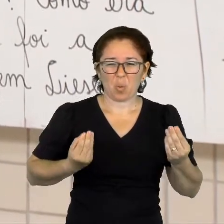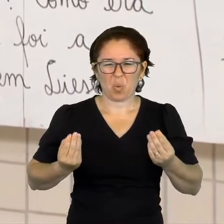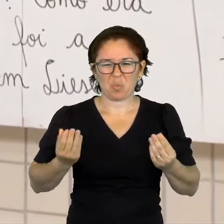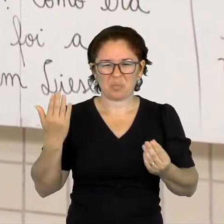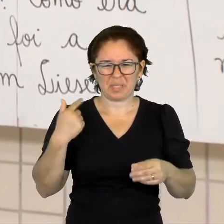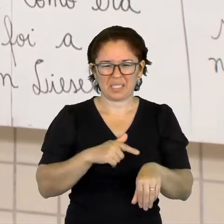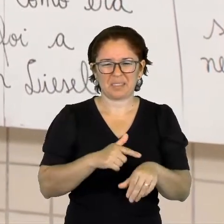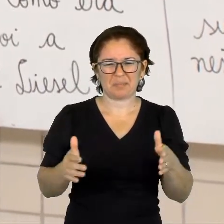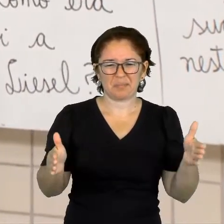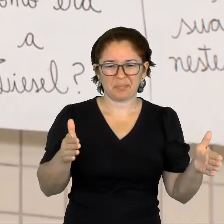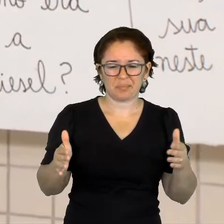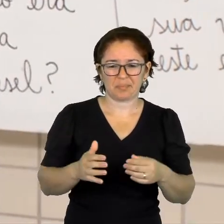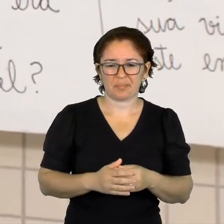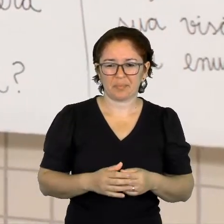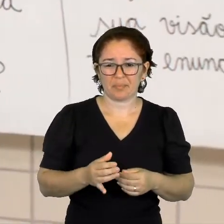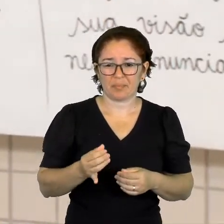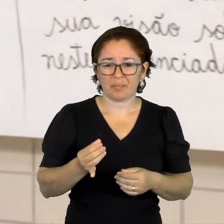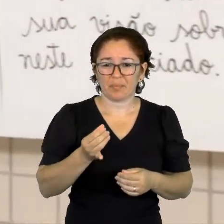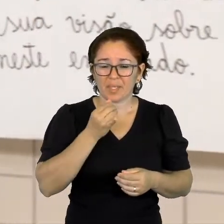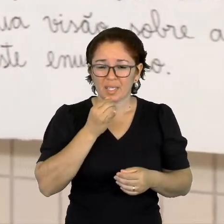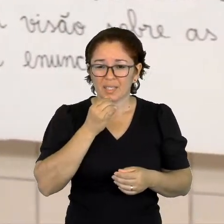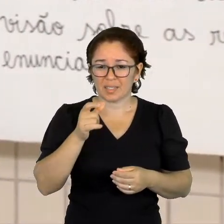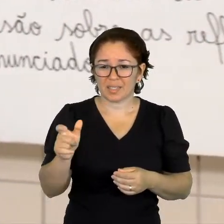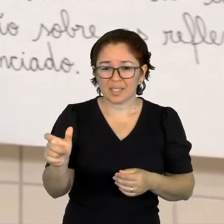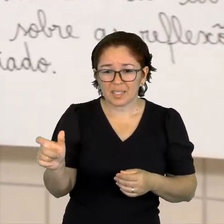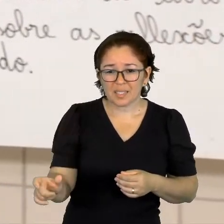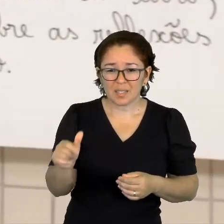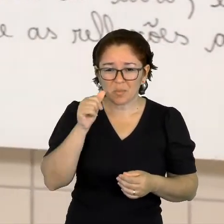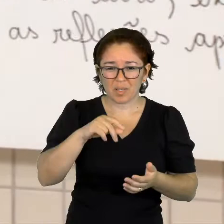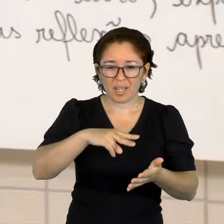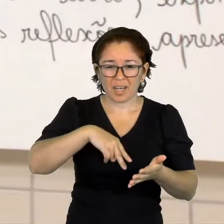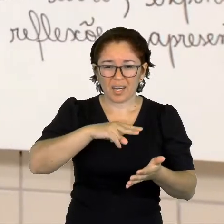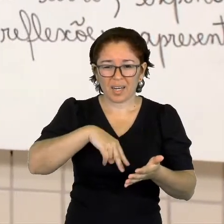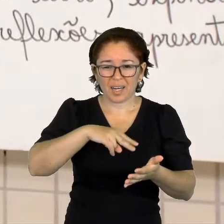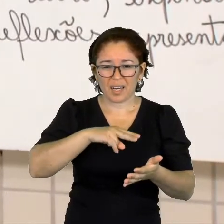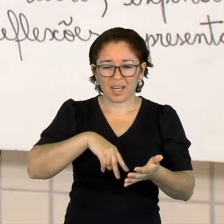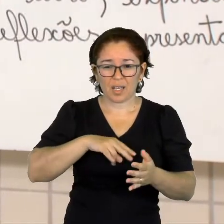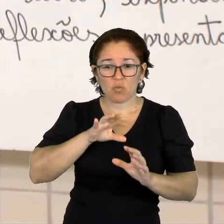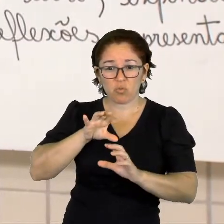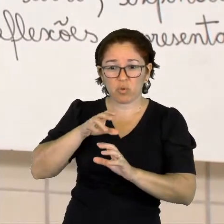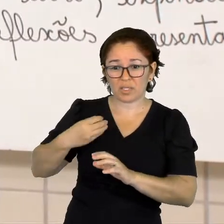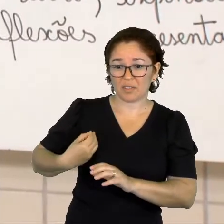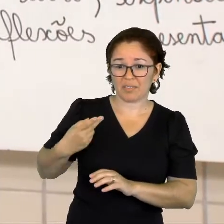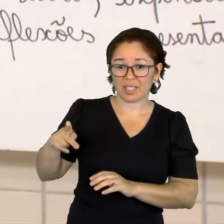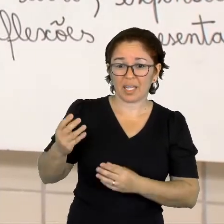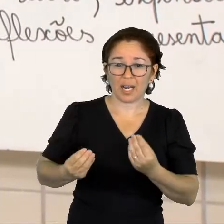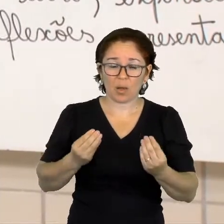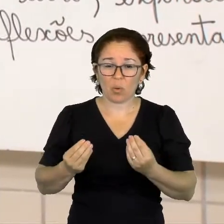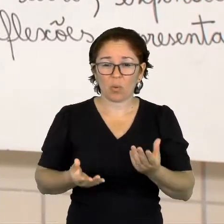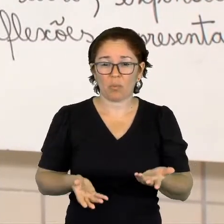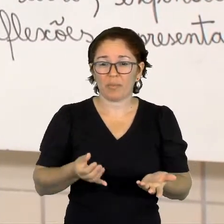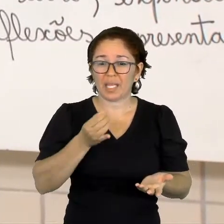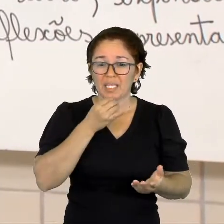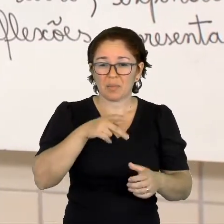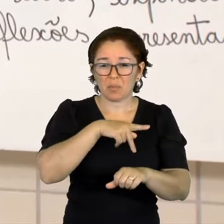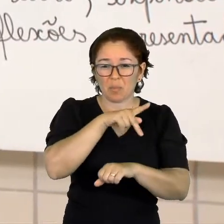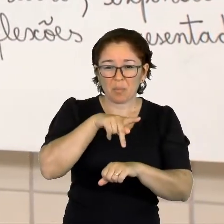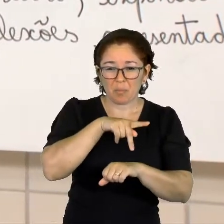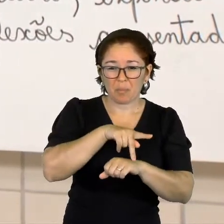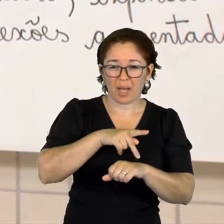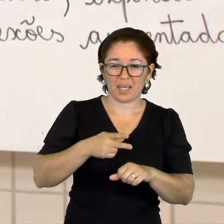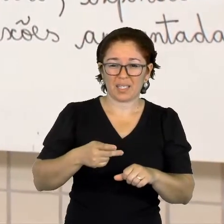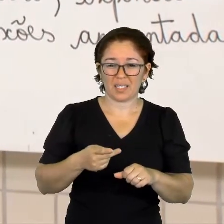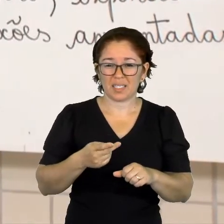para a personagem Liesl, que é a protagonista, né? Como é viver em um país onde não se tem liberdade de